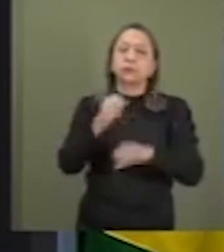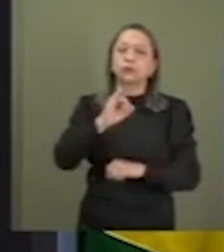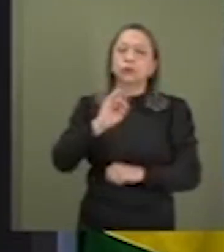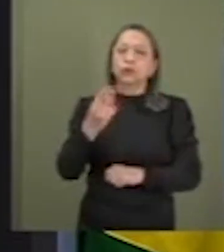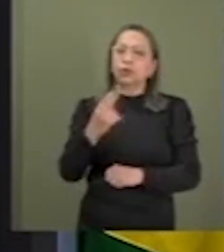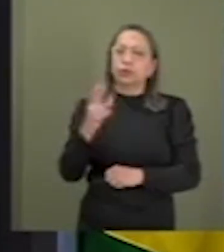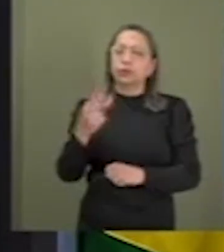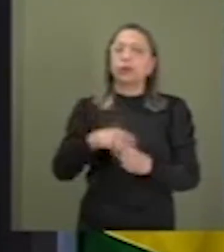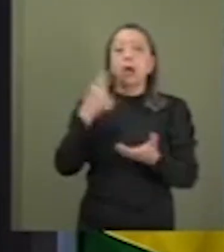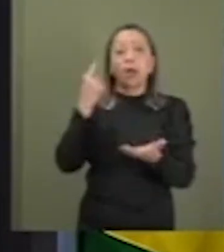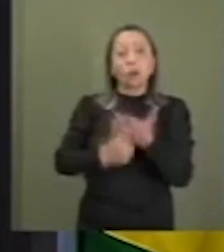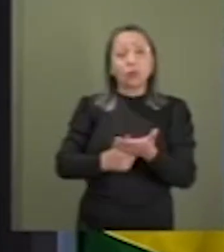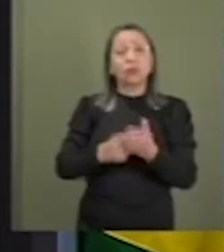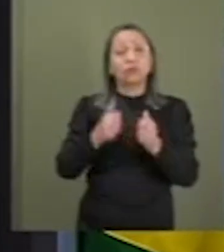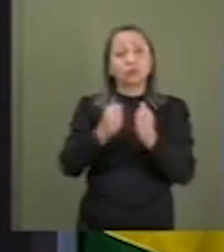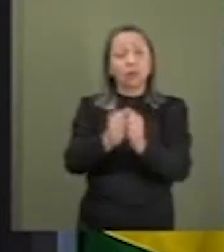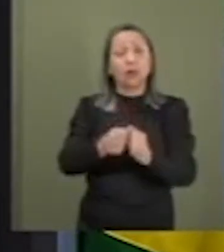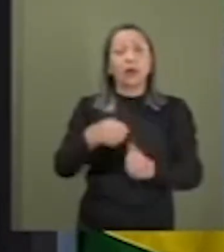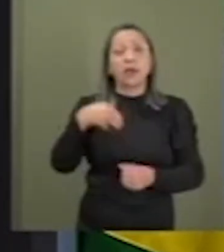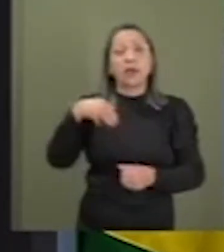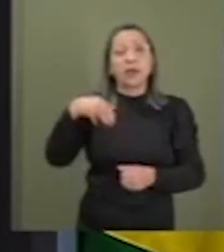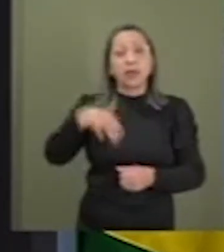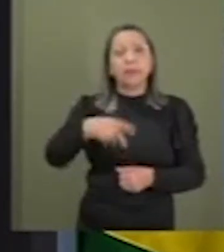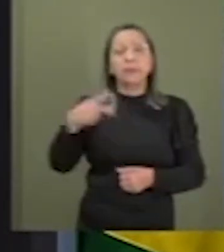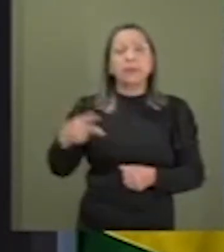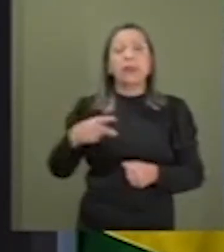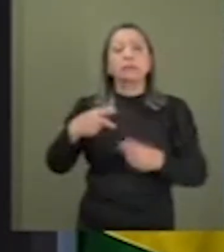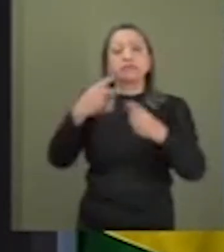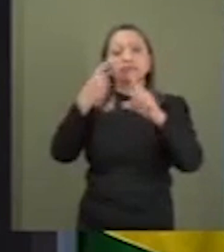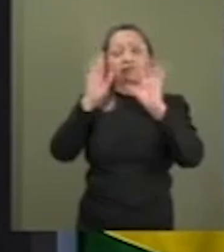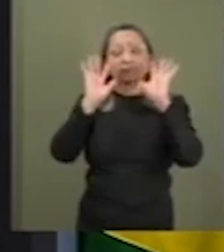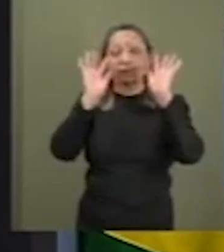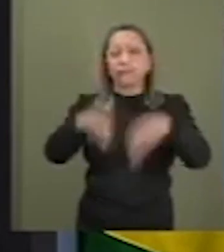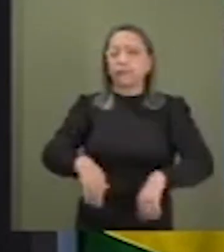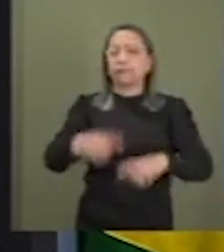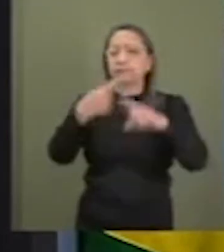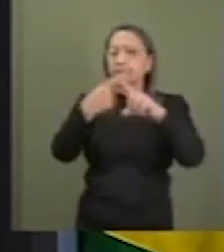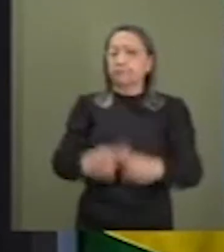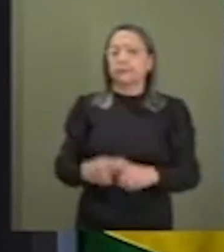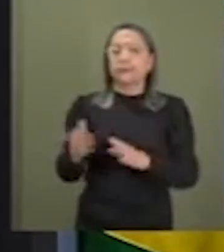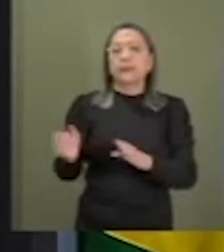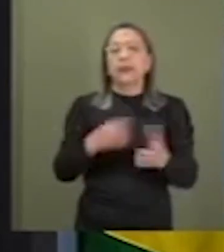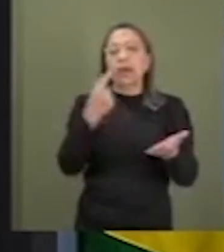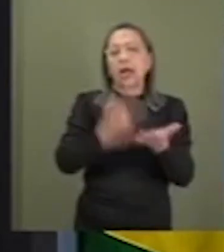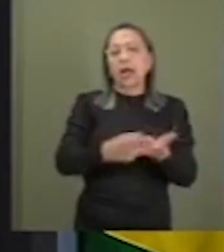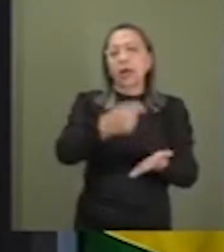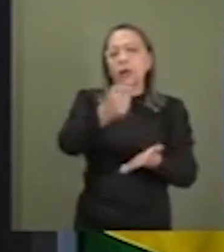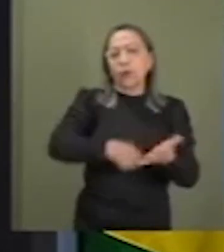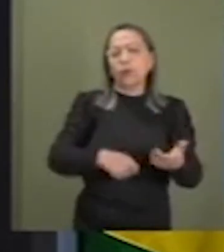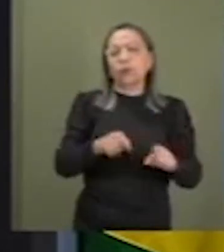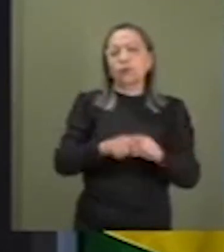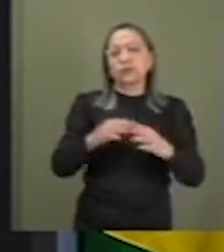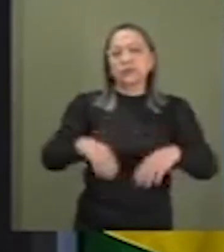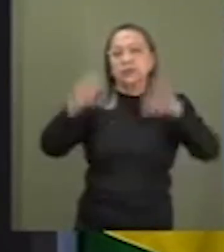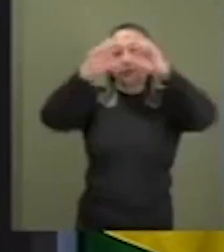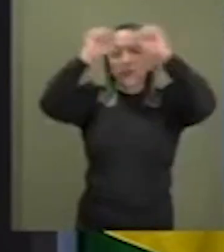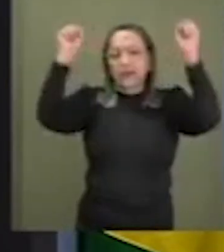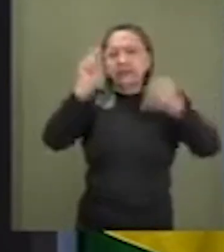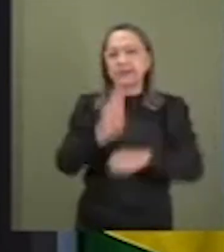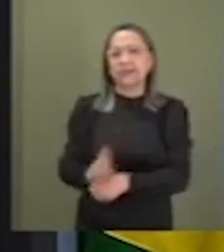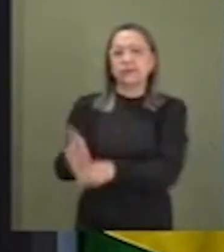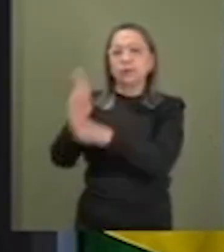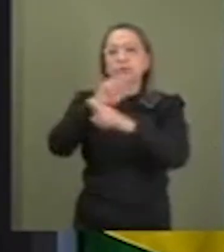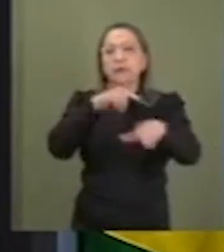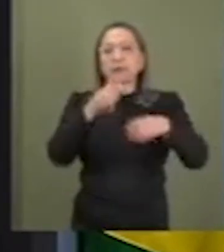Acordo firmado com a ANP, encerrando disputa judicial sobre o campo Jubarte. Acordo firmado com os tribunais superiores e regionais do